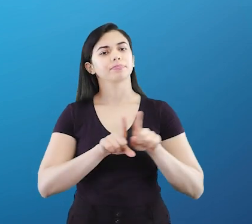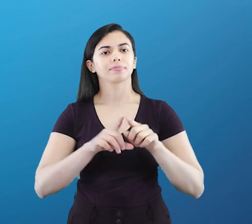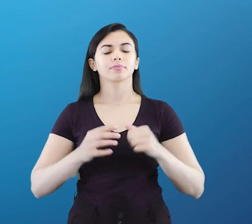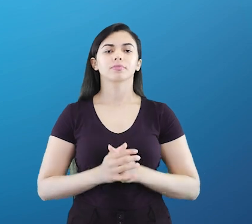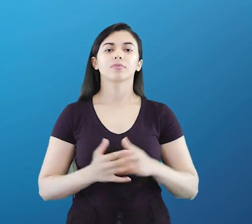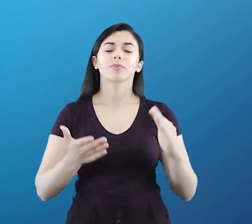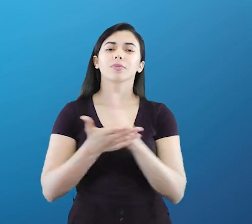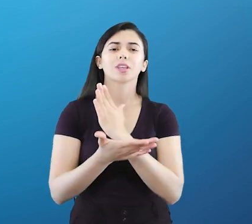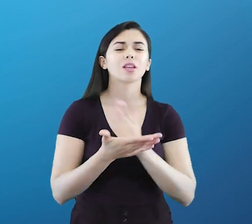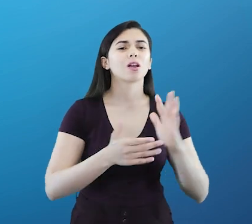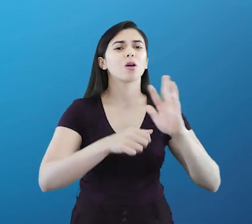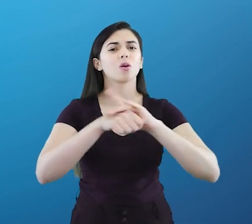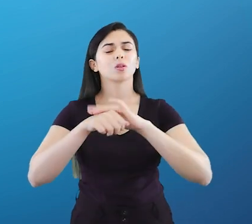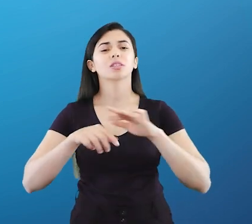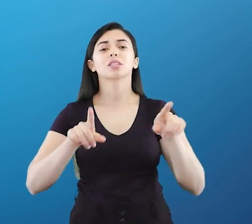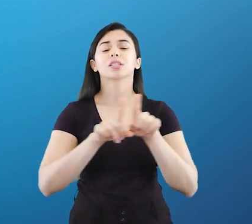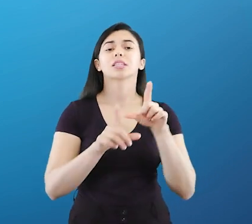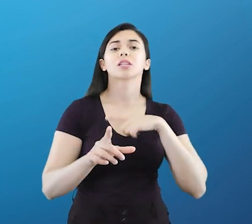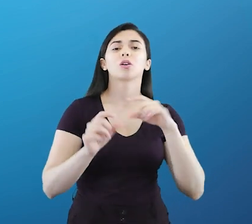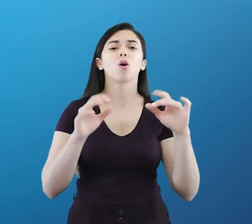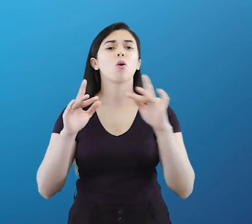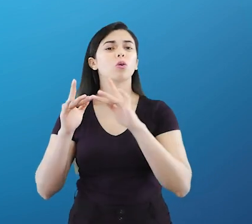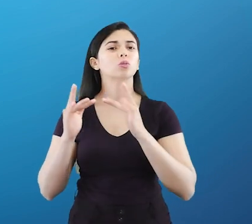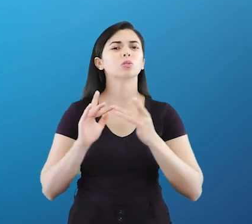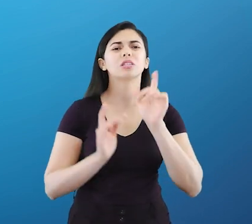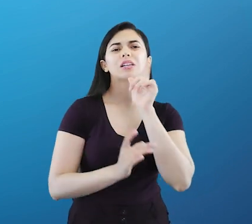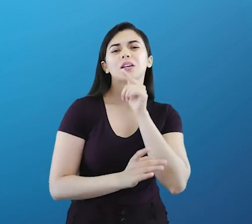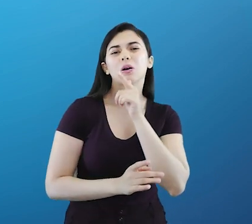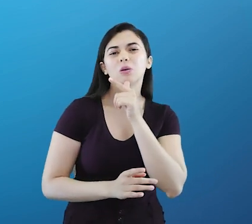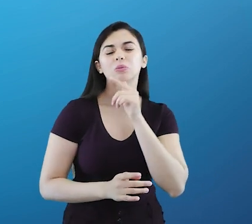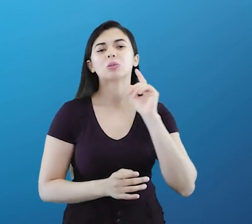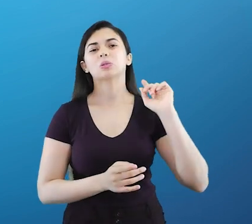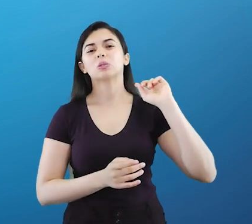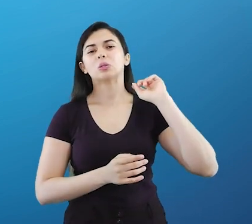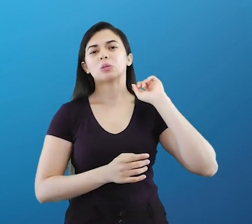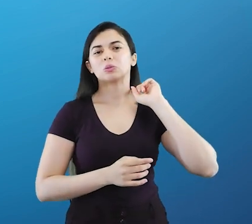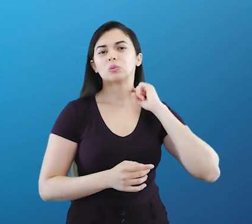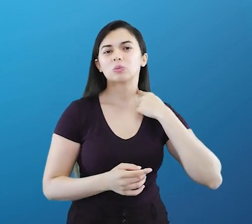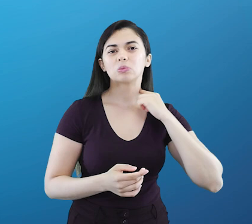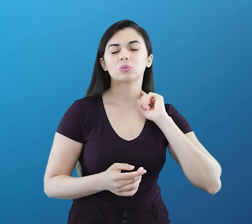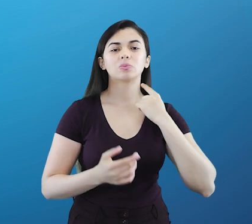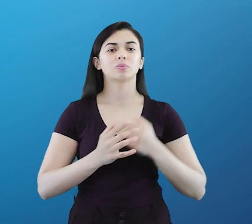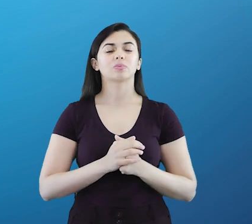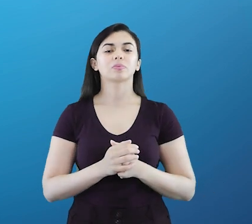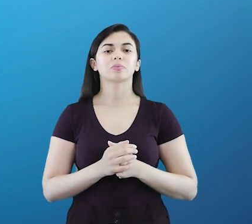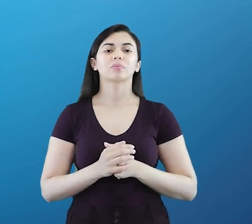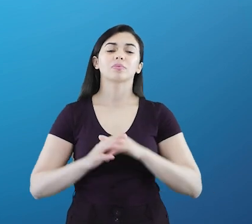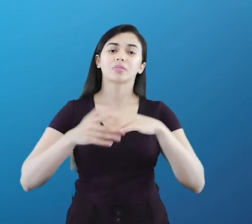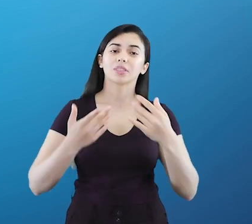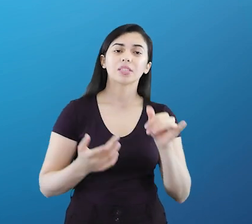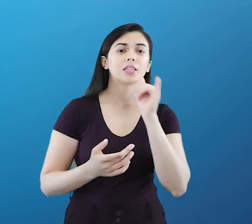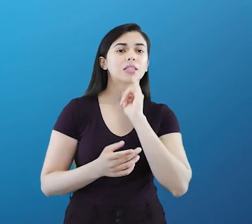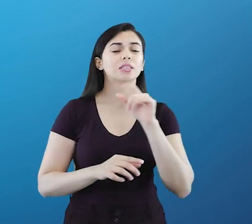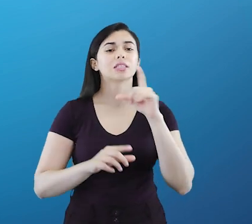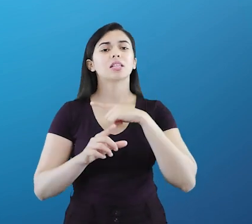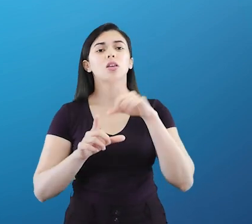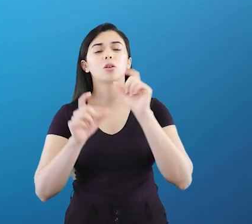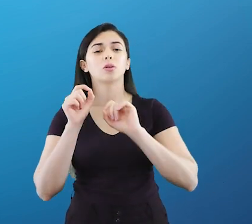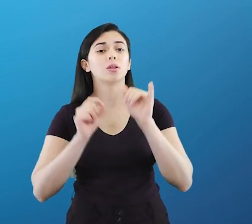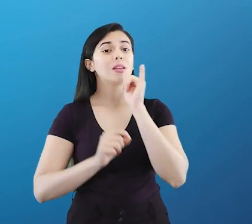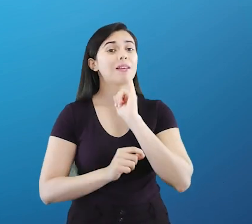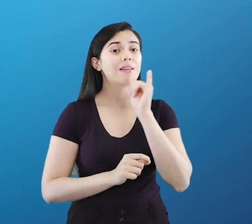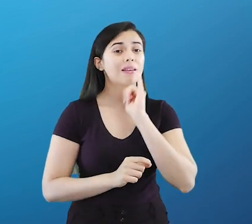Algumas doenças são transmitidas pelo contato com água contaminada, não necessariamente pela sua ingestão. Nesse caso, nós temos como